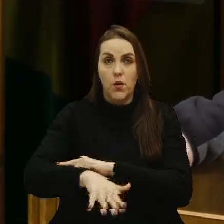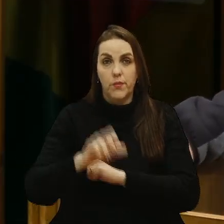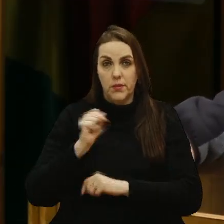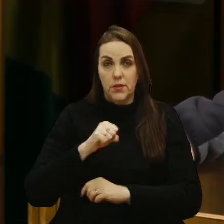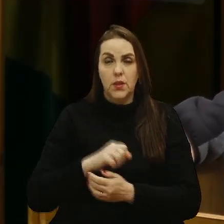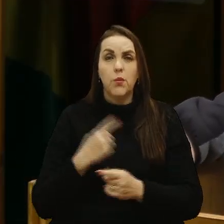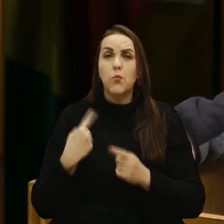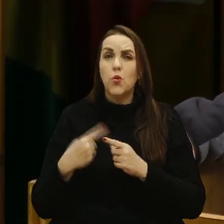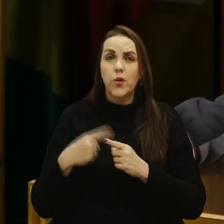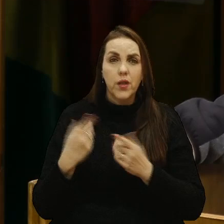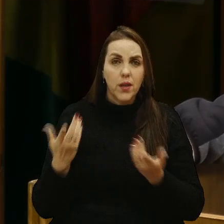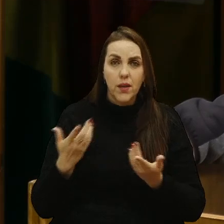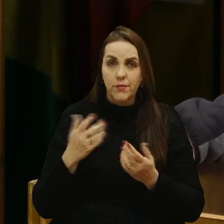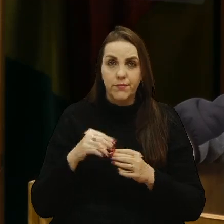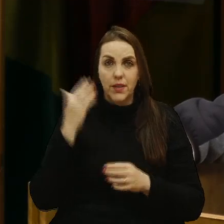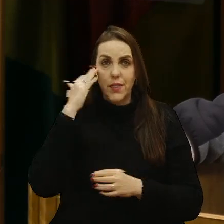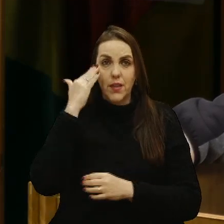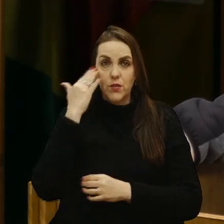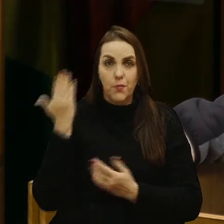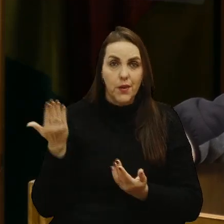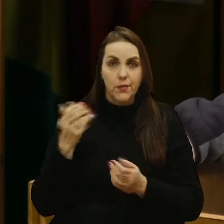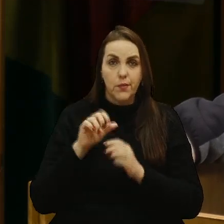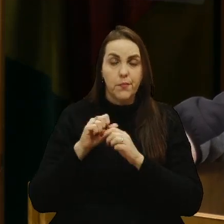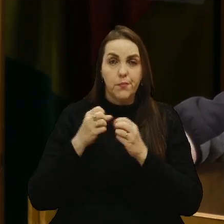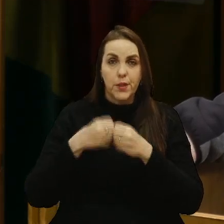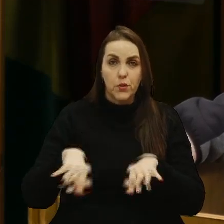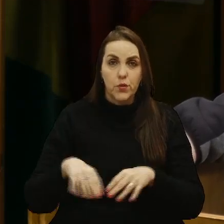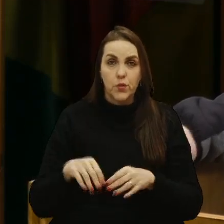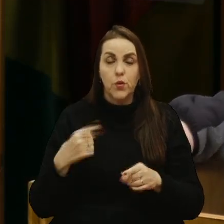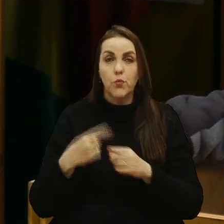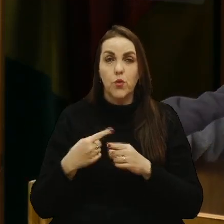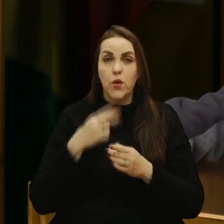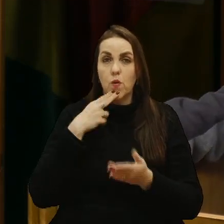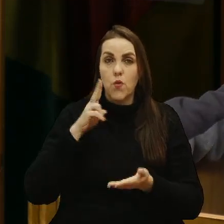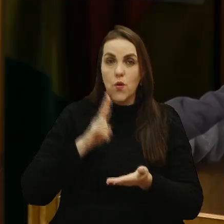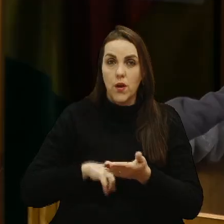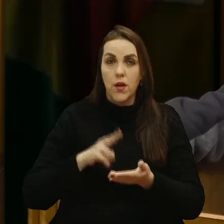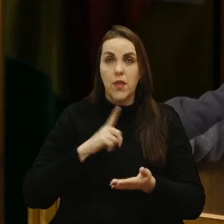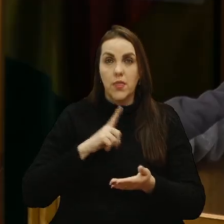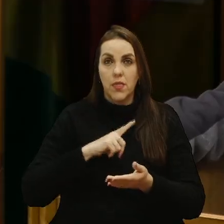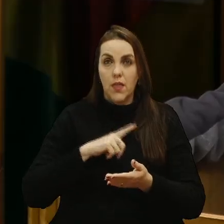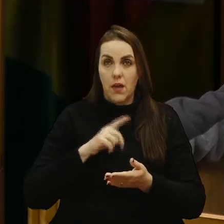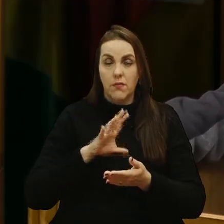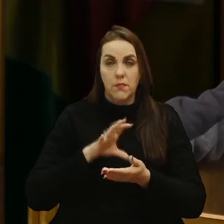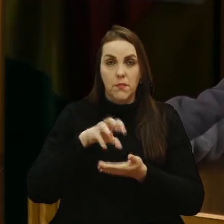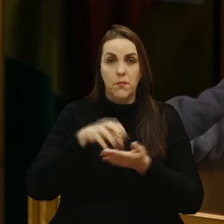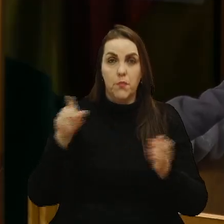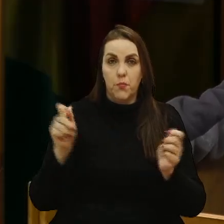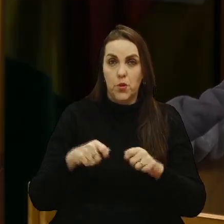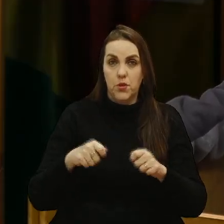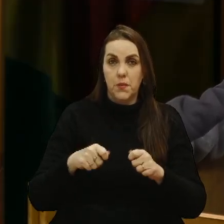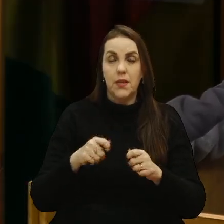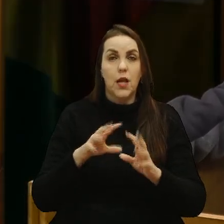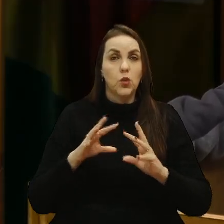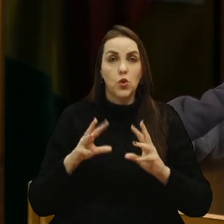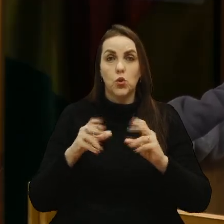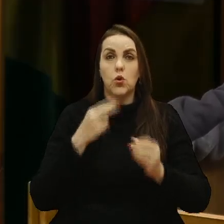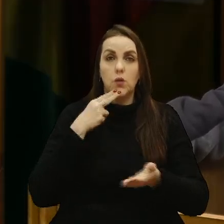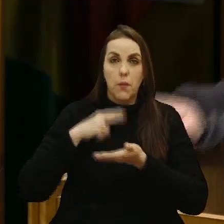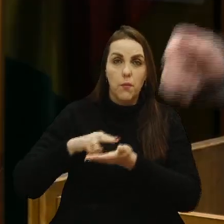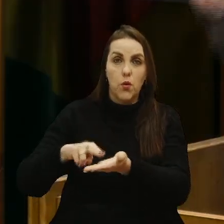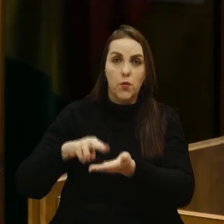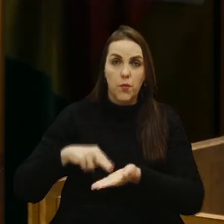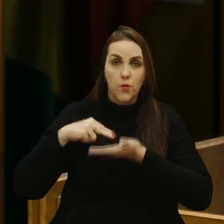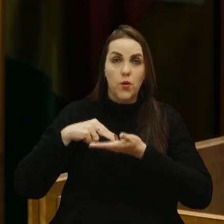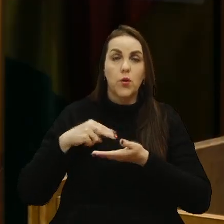dá prejuízo? É uma concepção de atendimento, porque o Correio tem o monopólio do serviço postal do Brasil. Então, bom, se ele tem o monopólio do serviço postal do Brasil,